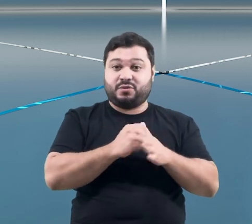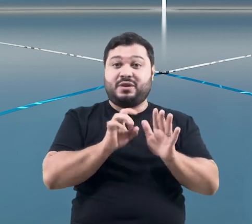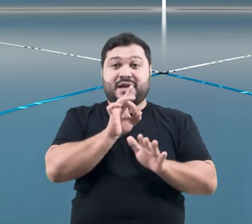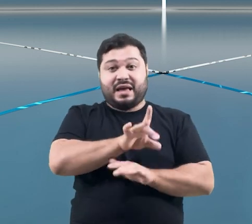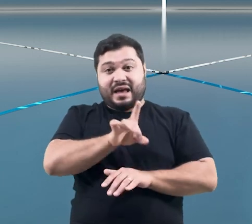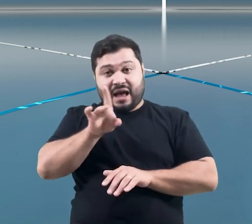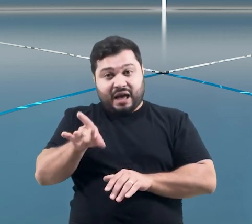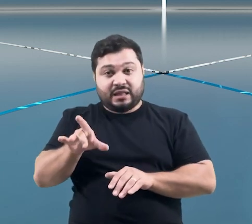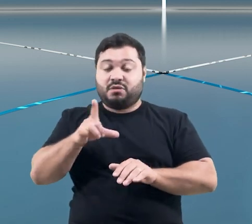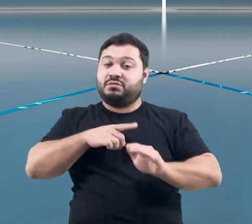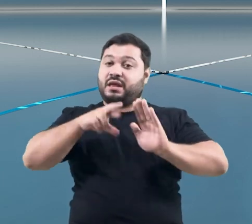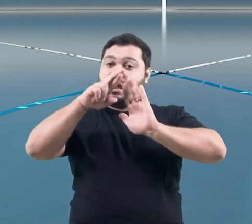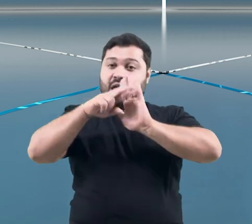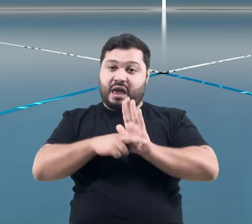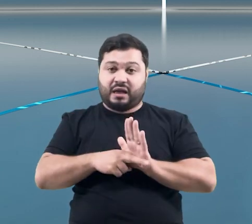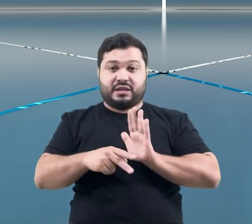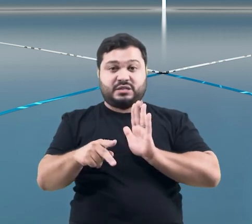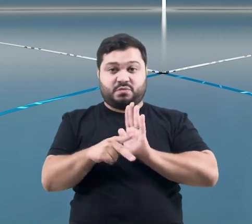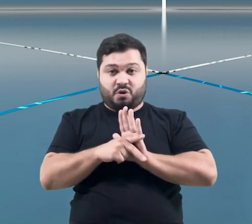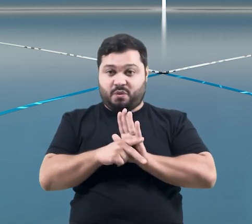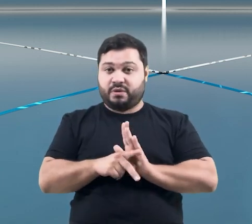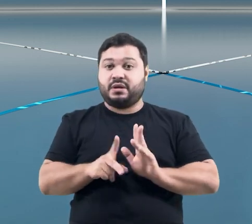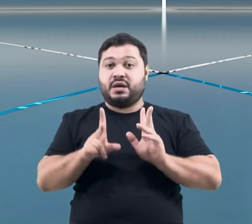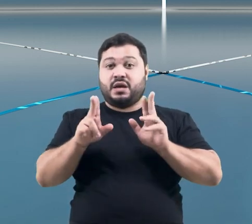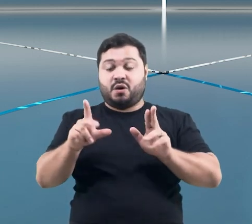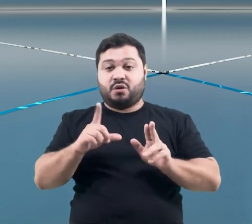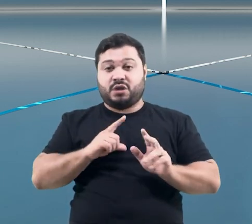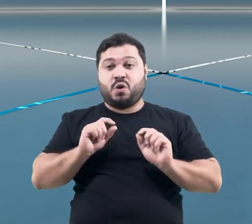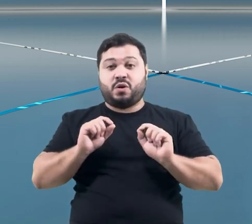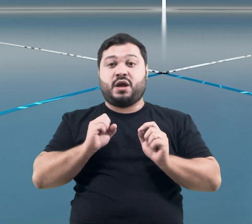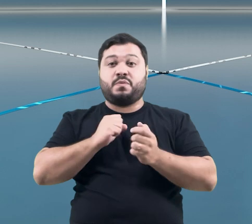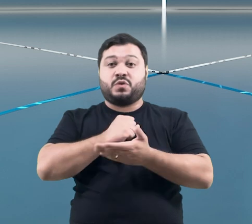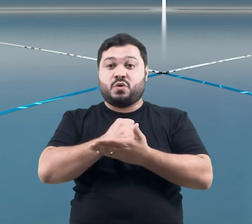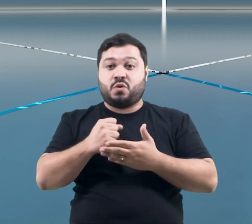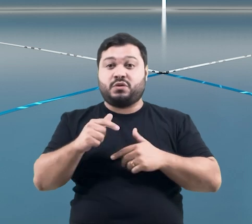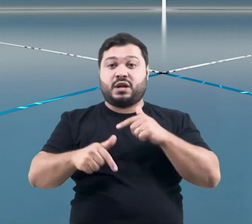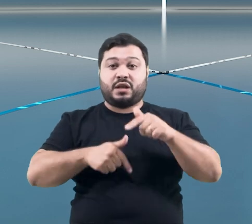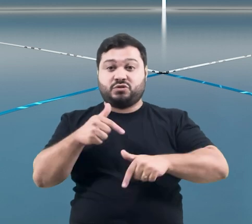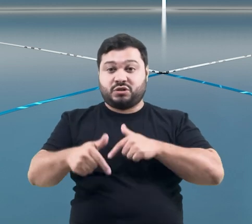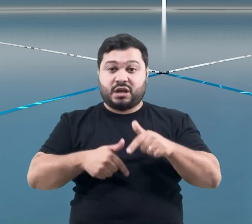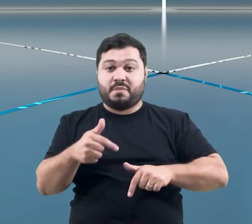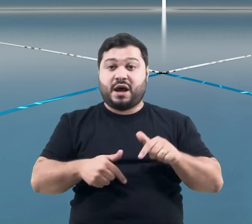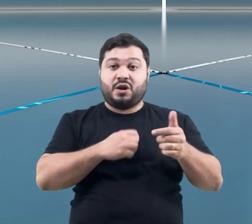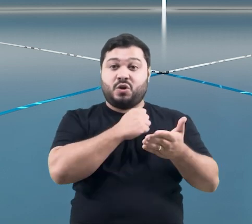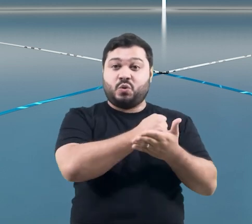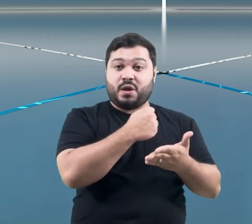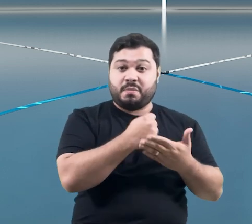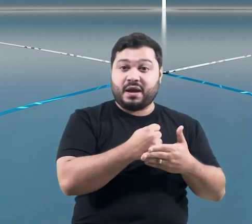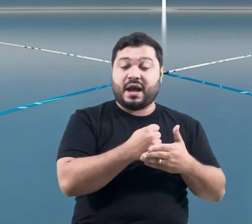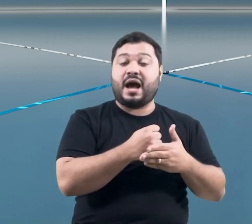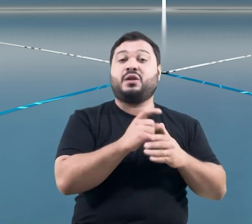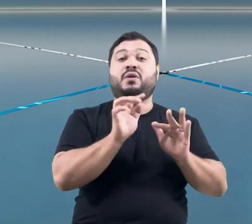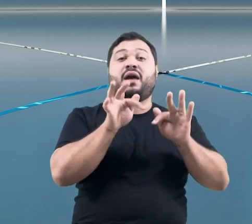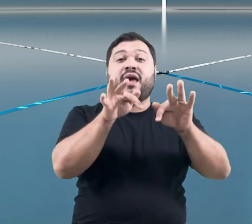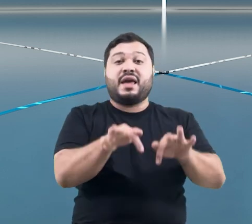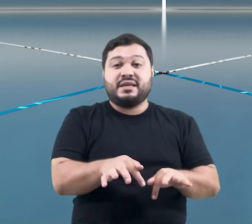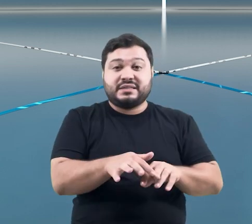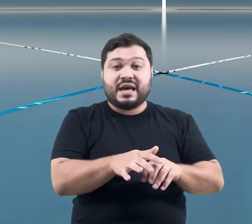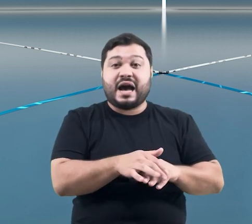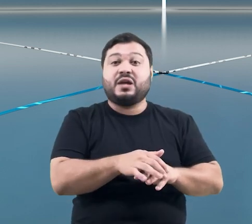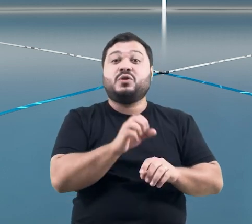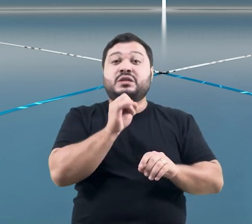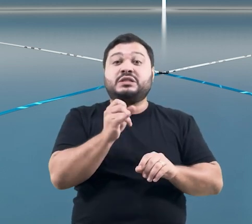empregados públicos, cada um seguindo regras próprias, como a que prevê que o contrato de trabalho do empregado público